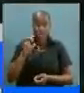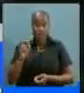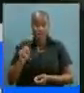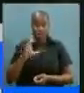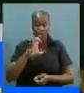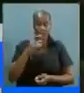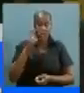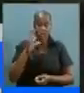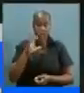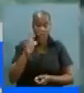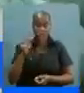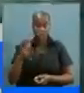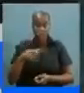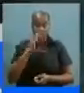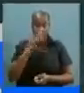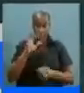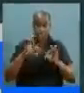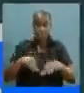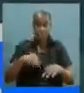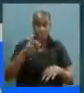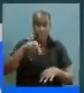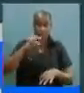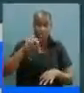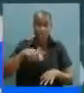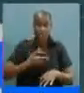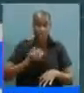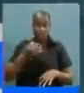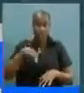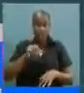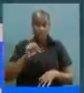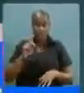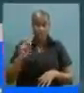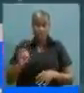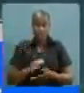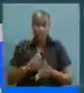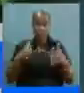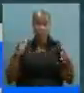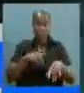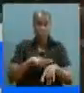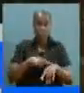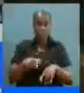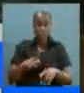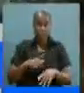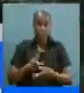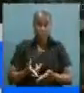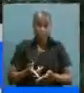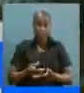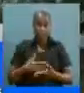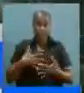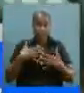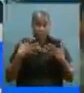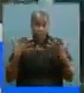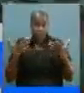mítico da África, que terminou com os mandingas. Um dos grandes momentos da Sapucaí foi